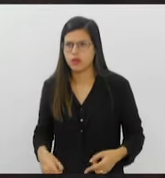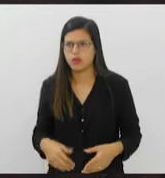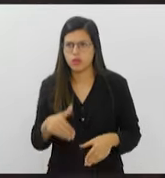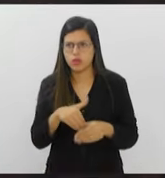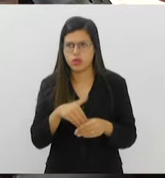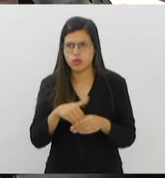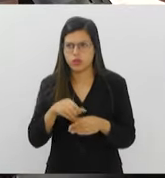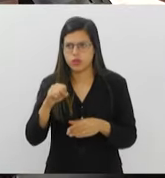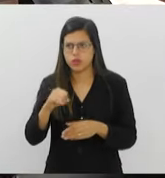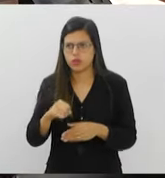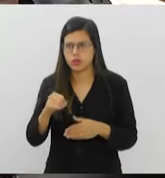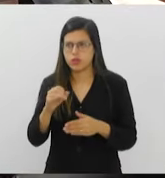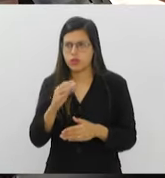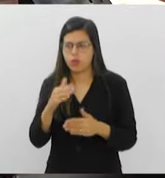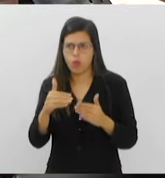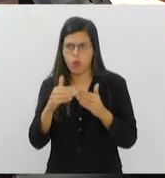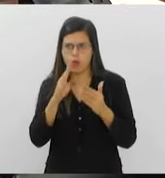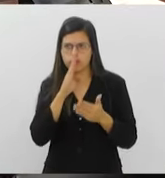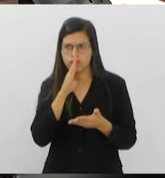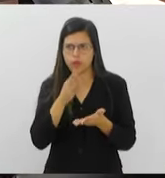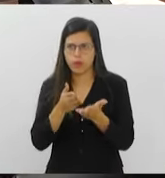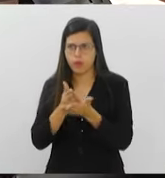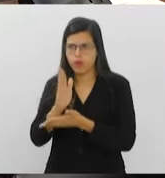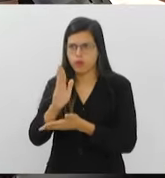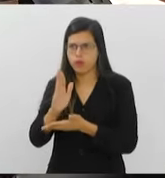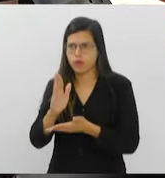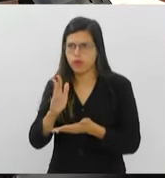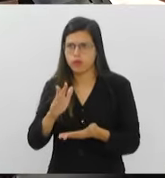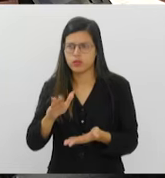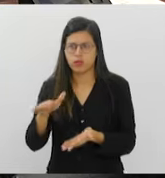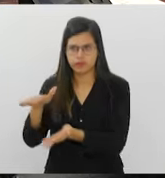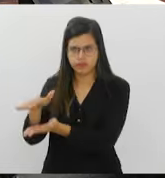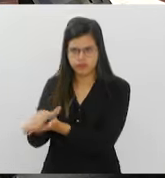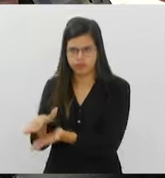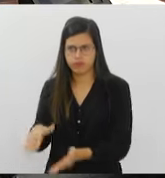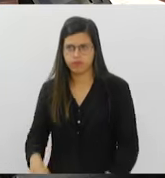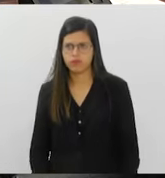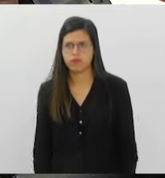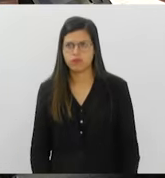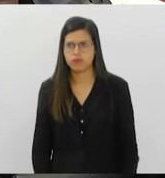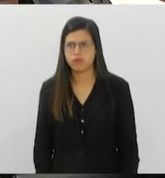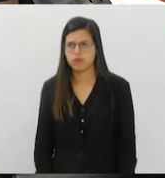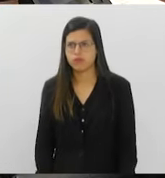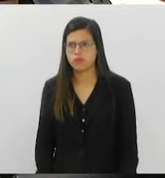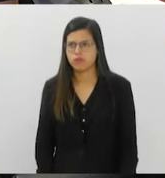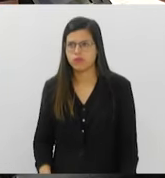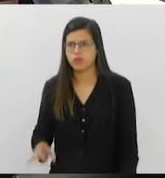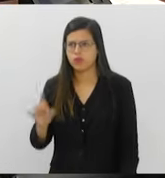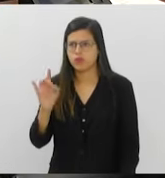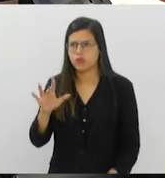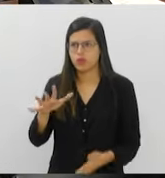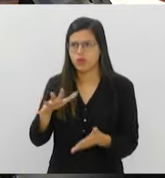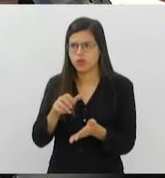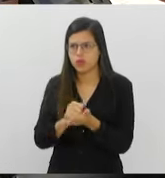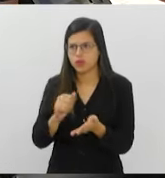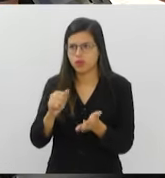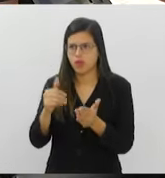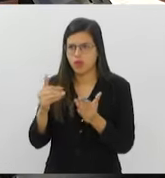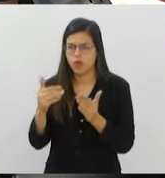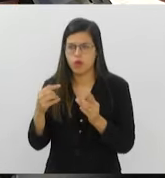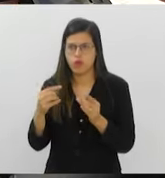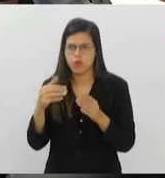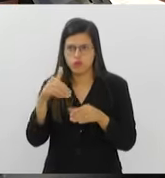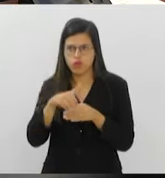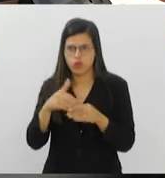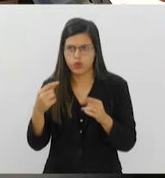Senhores que aprovam, permaneçam como estão. Aprovado o autógrafo. Presidente, só para registrar meu voto contrário, por favor. Registrado.